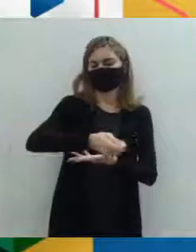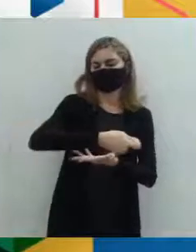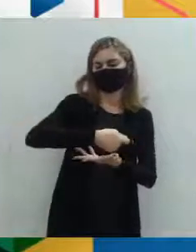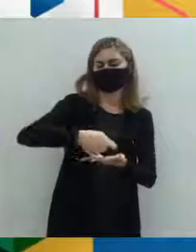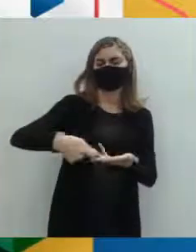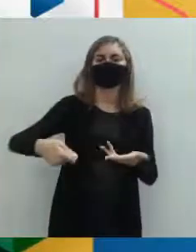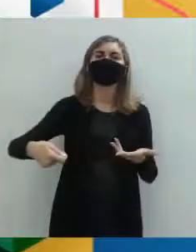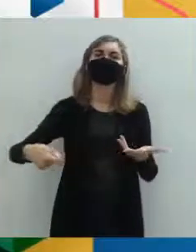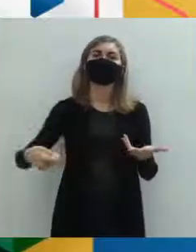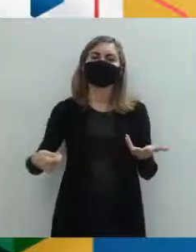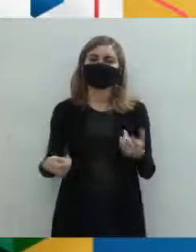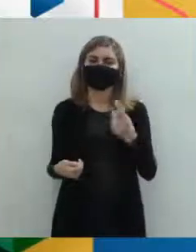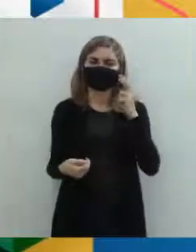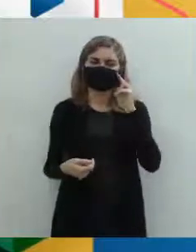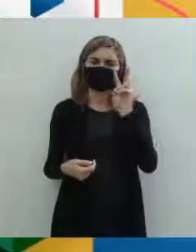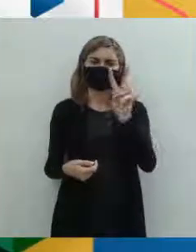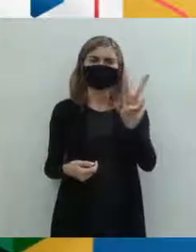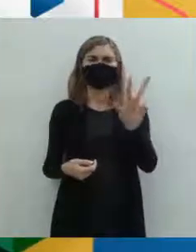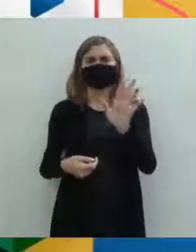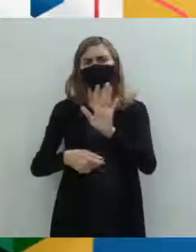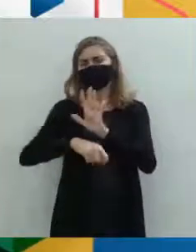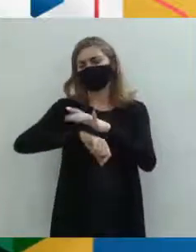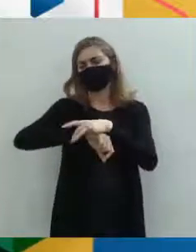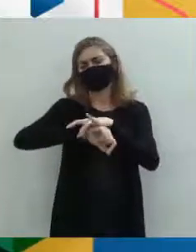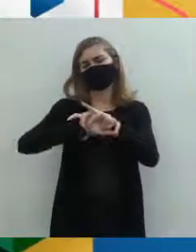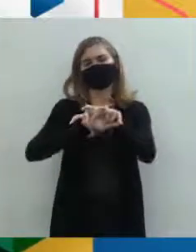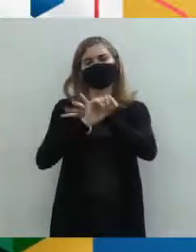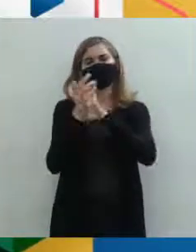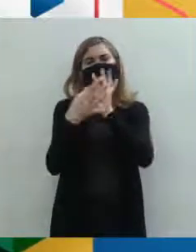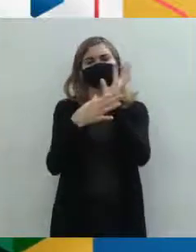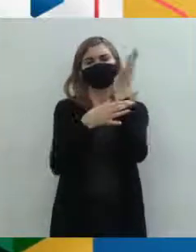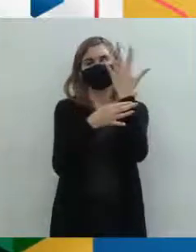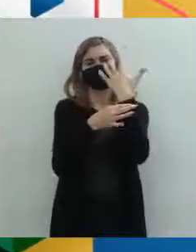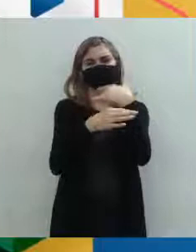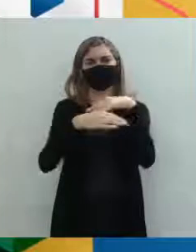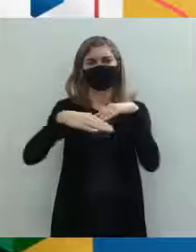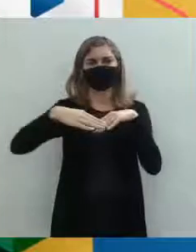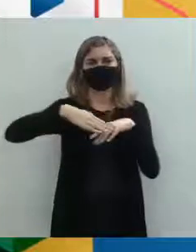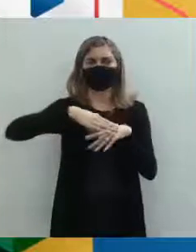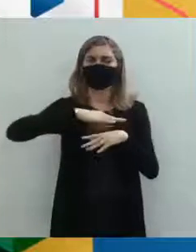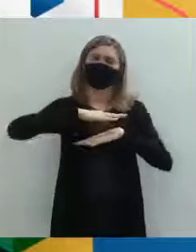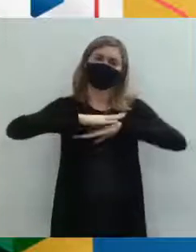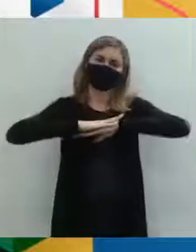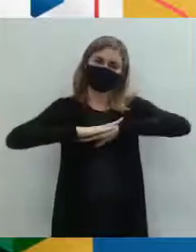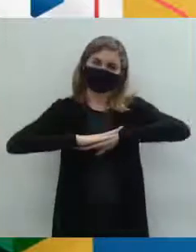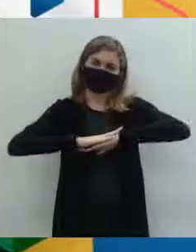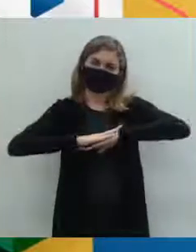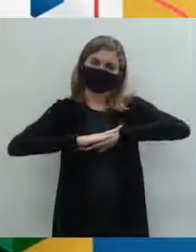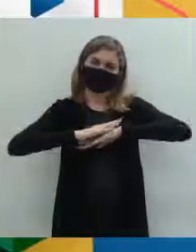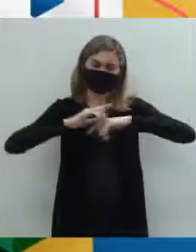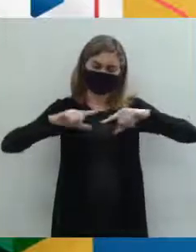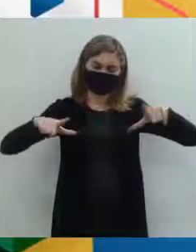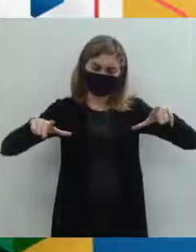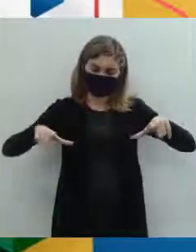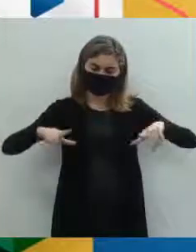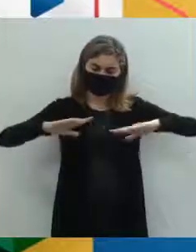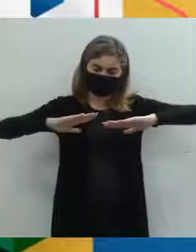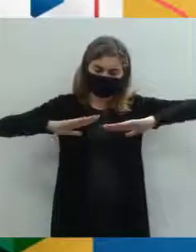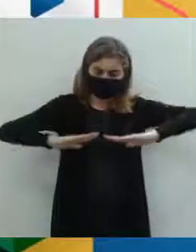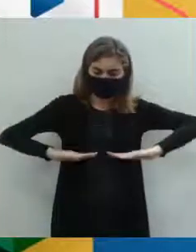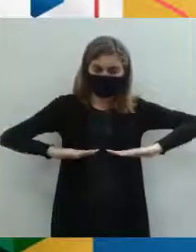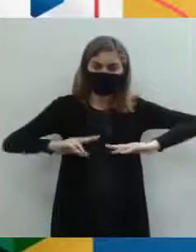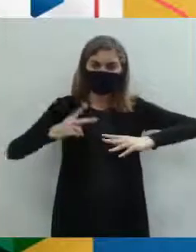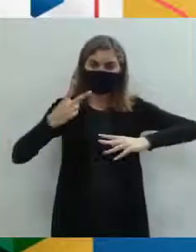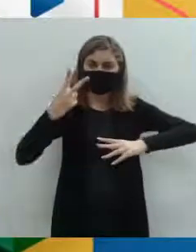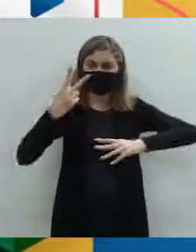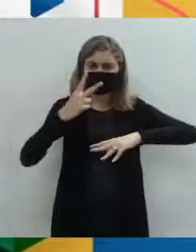página. Você vê que os pulsos das mãos estão planos. Estão percebendo isso? E aí